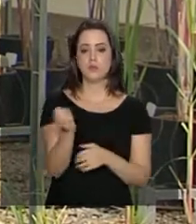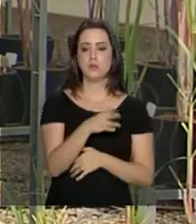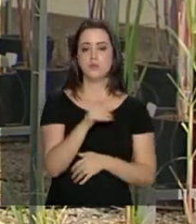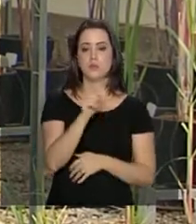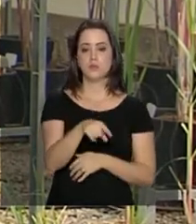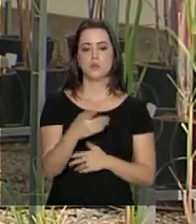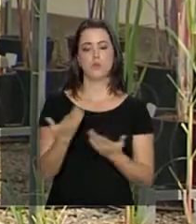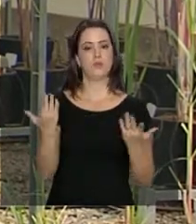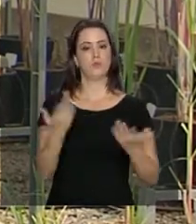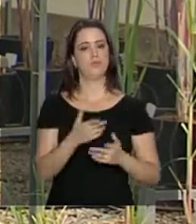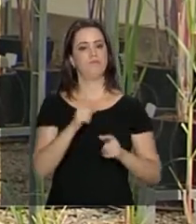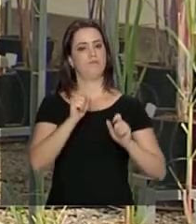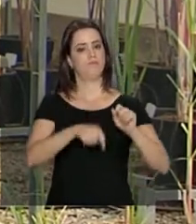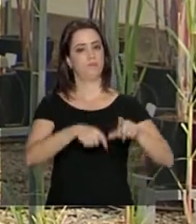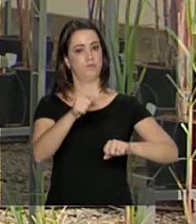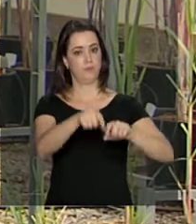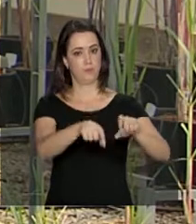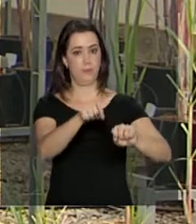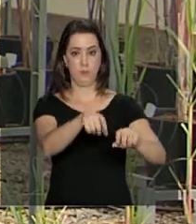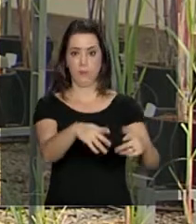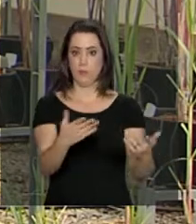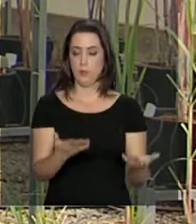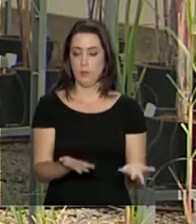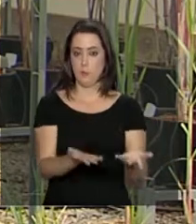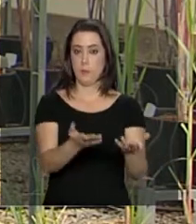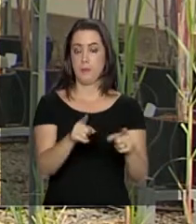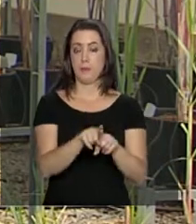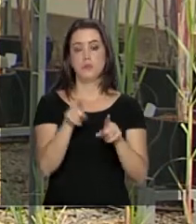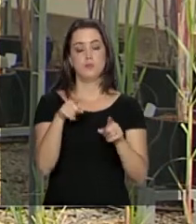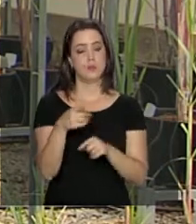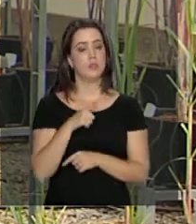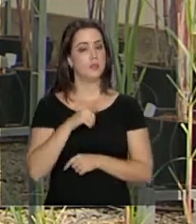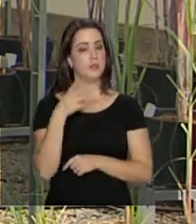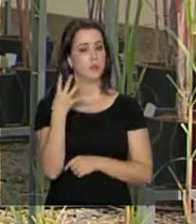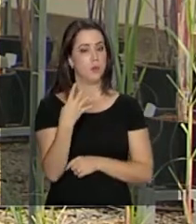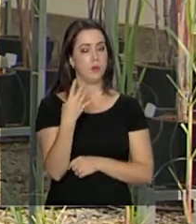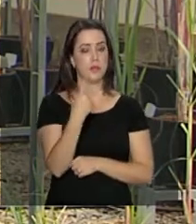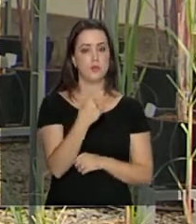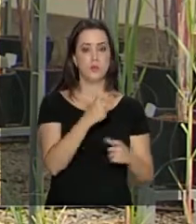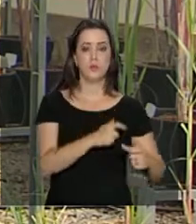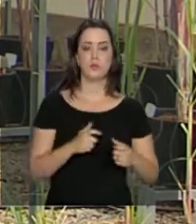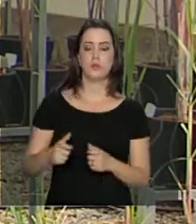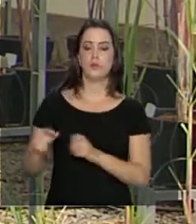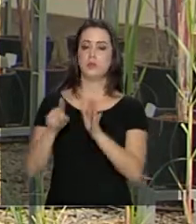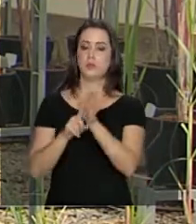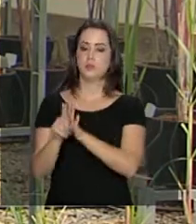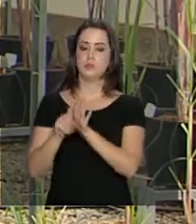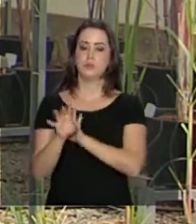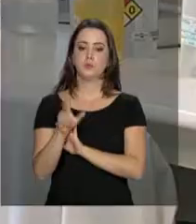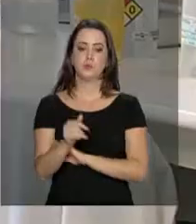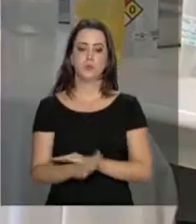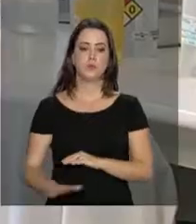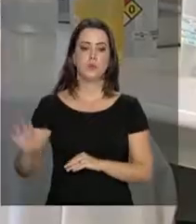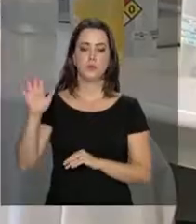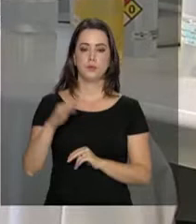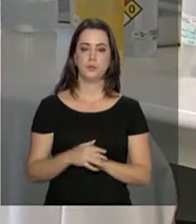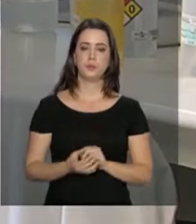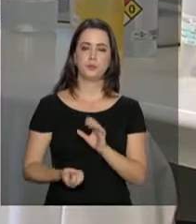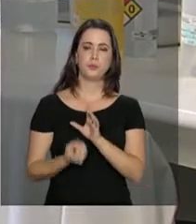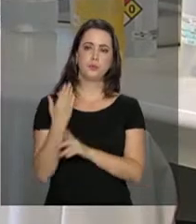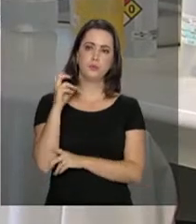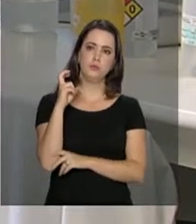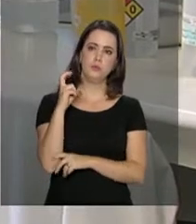inovador para o mercado. A Embrapi conta também com outros 41 centros de pesquisa em todo o país. Criada